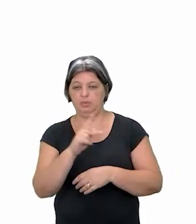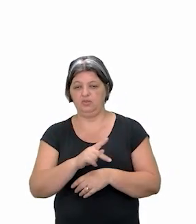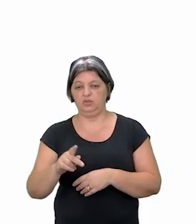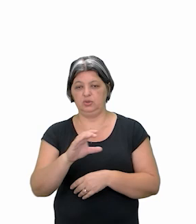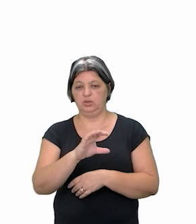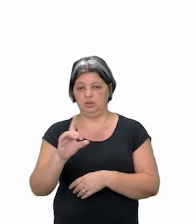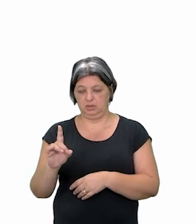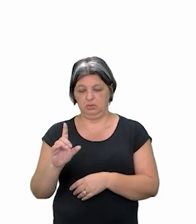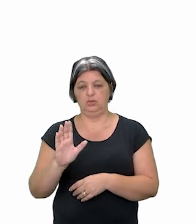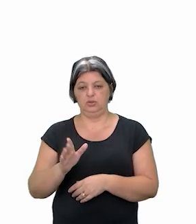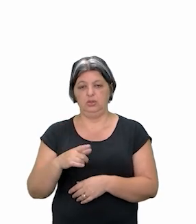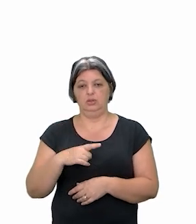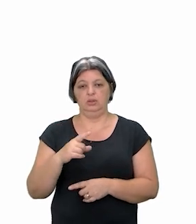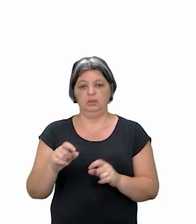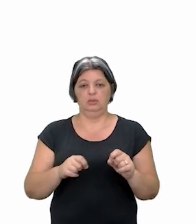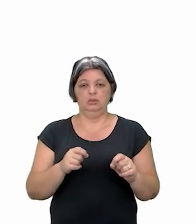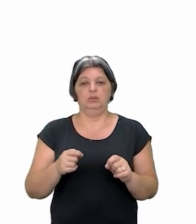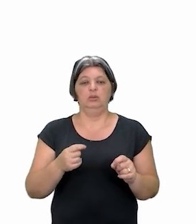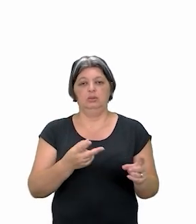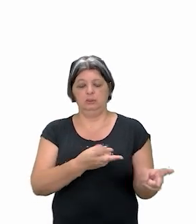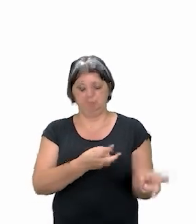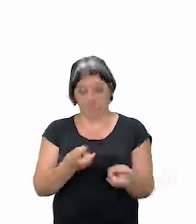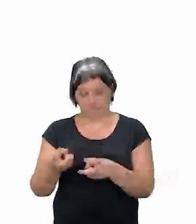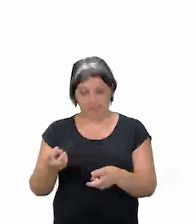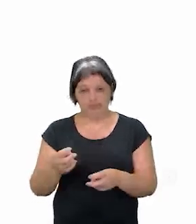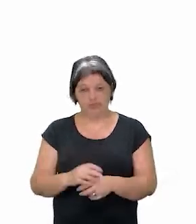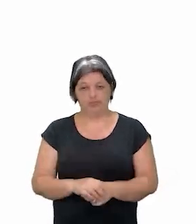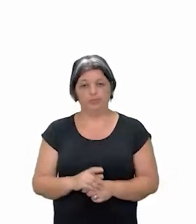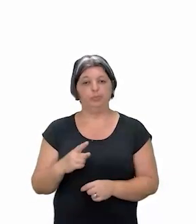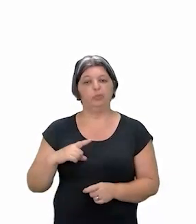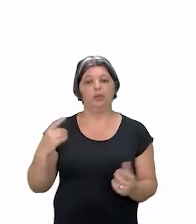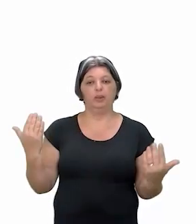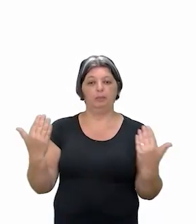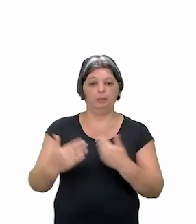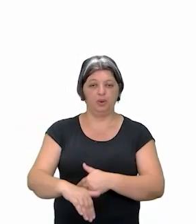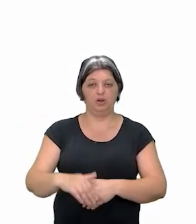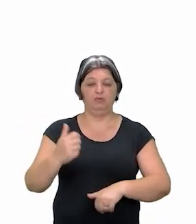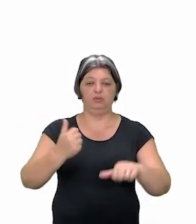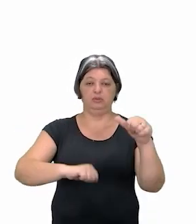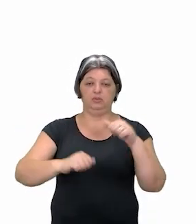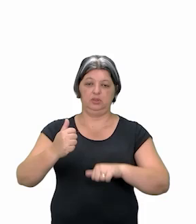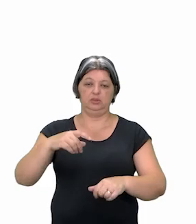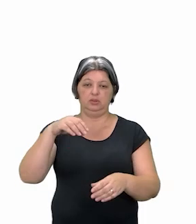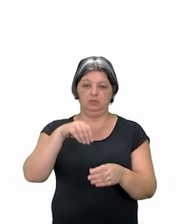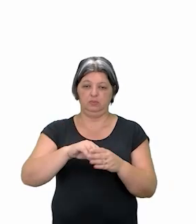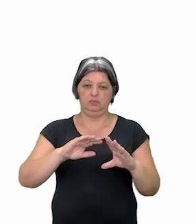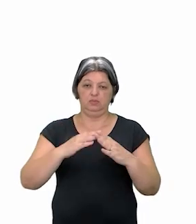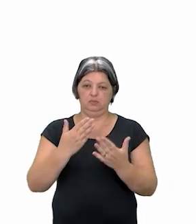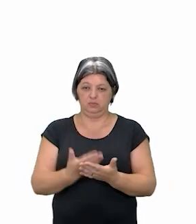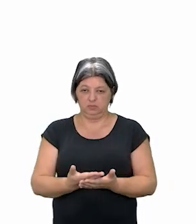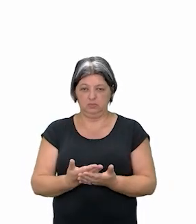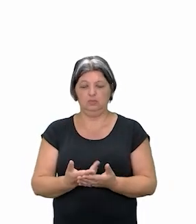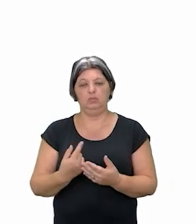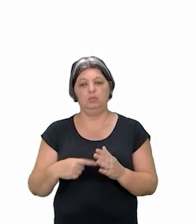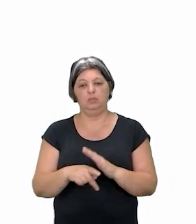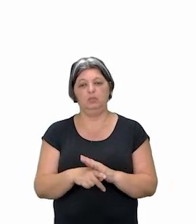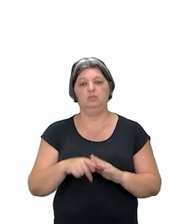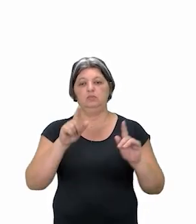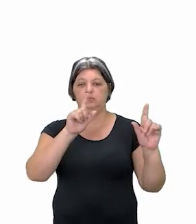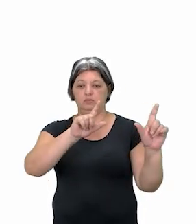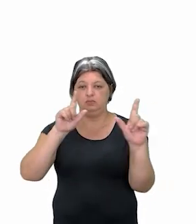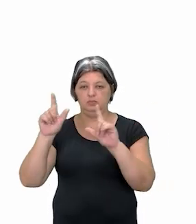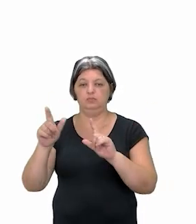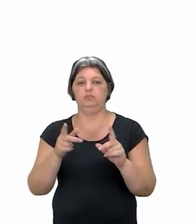existe uma identificação nesse sentido. Tem as próprias avaliações internas, os professores, a partir dos seus portfólios,